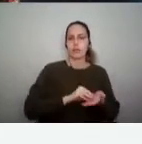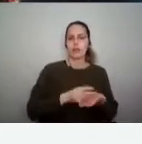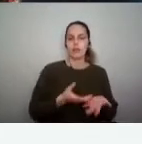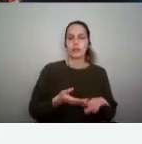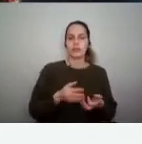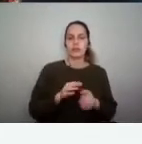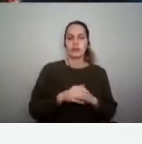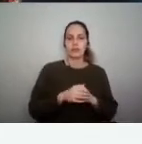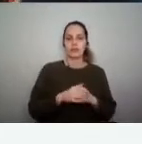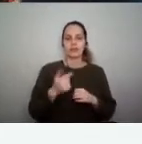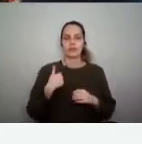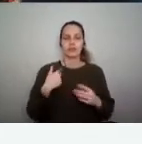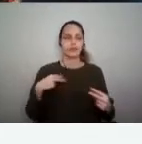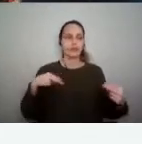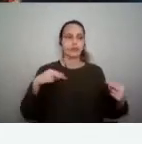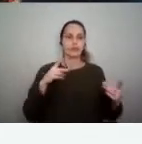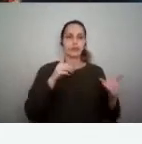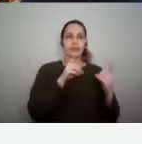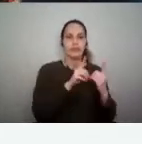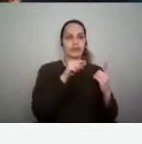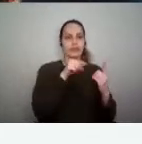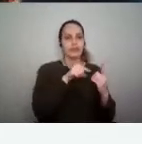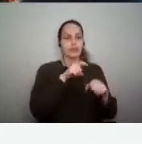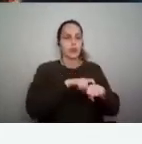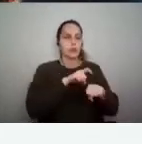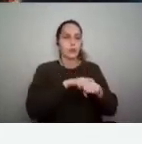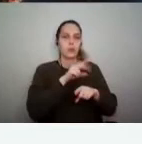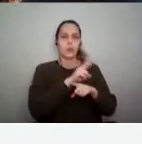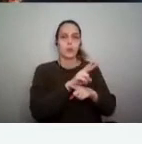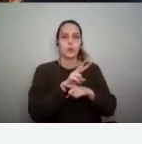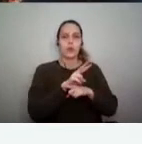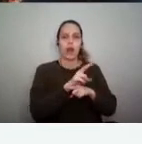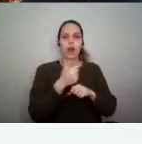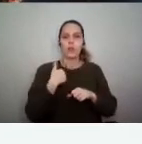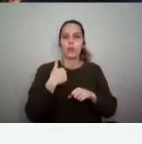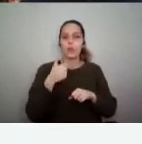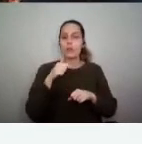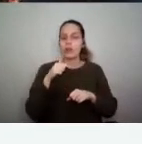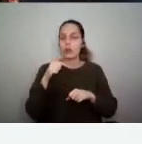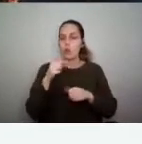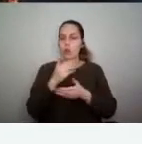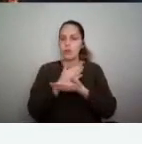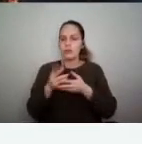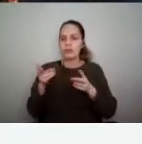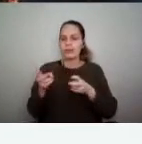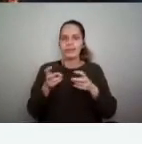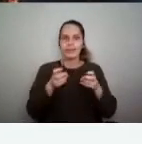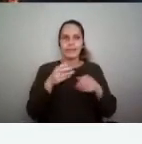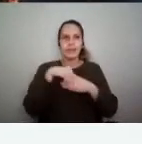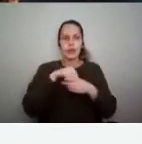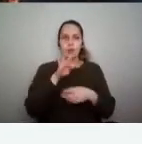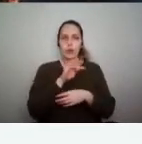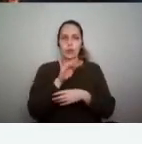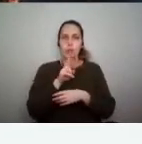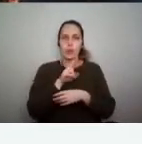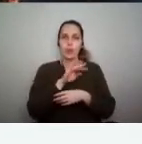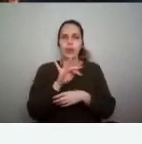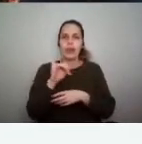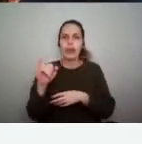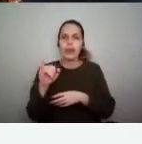na cena do cuidado. E aí eu fui ver que elementos que eu tinha e que eu dispunha dentro da UTI para poder me encontrar com essa criança. E o